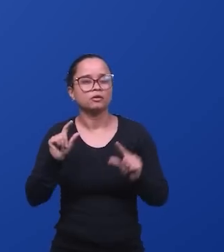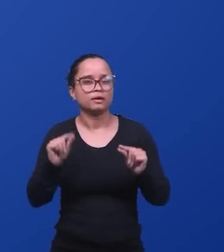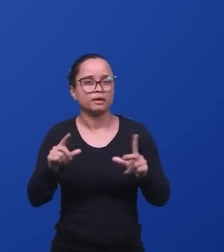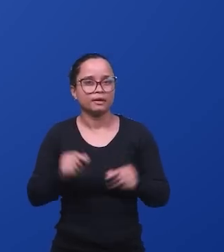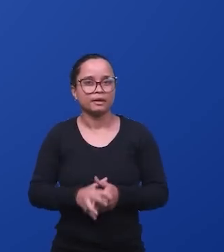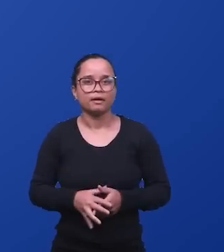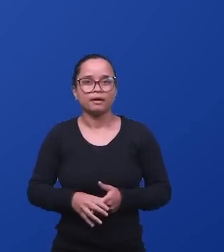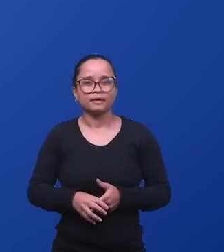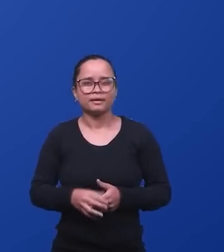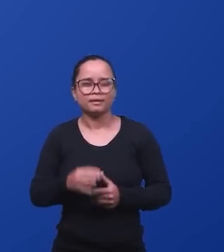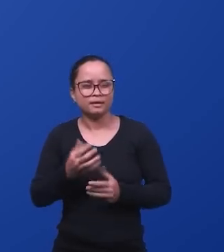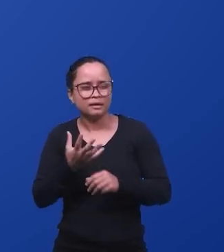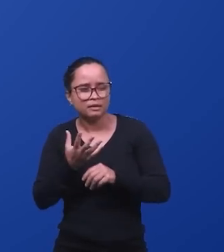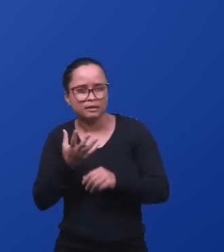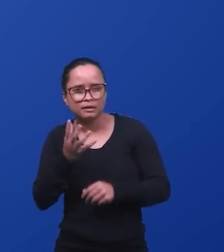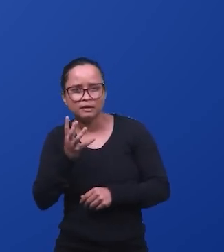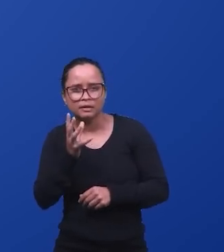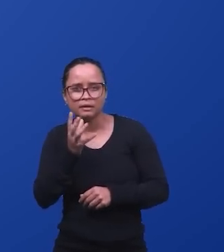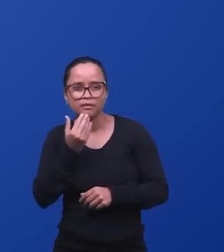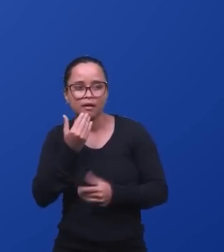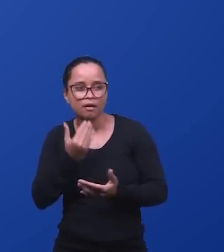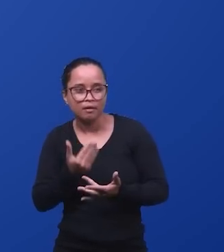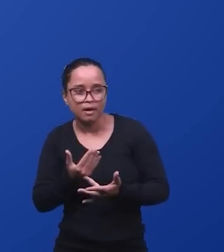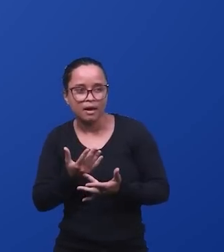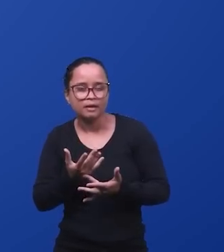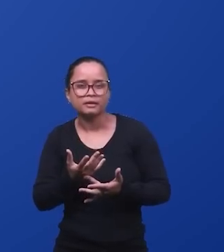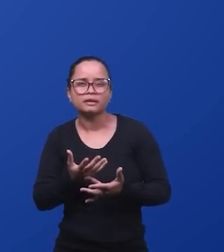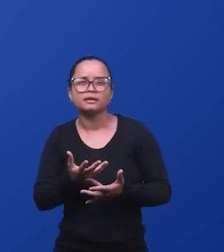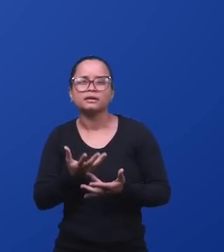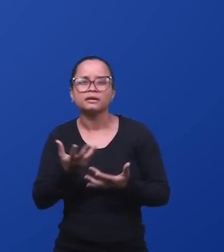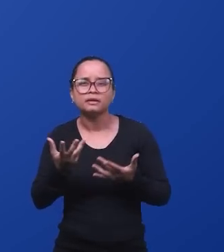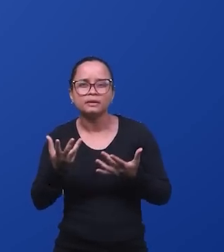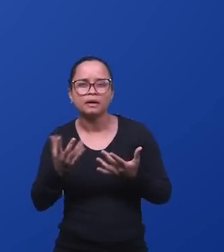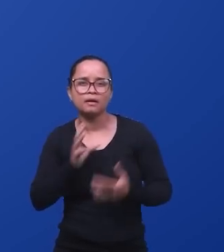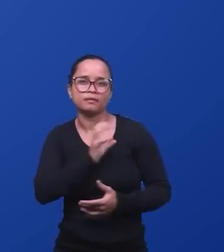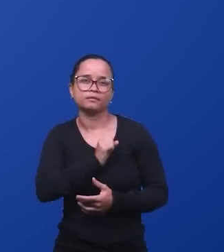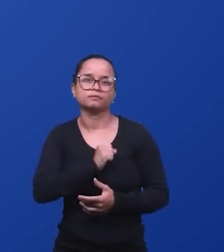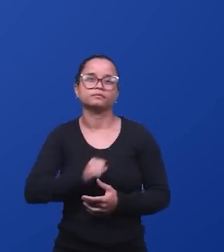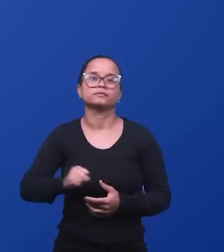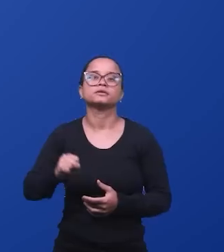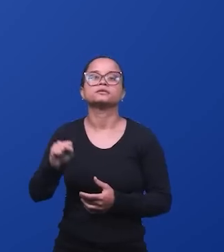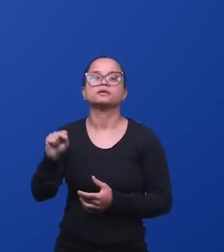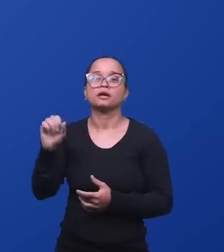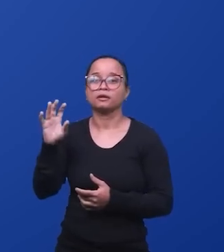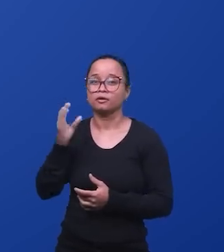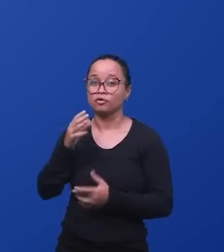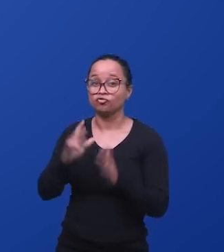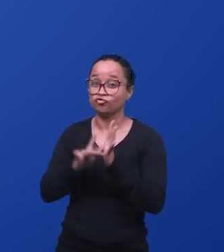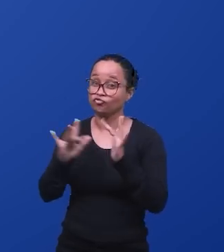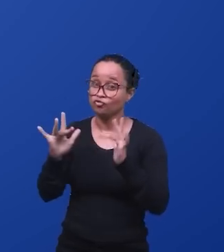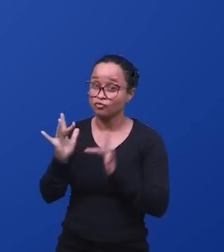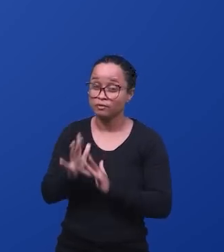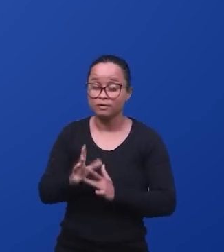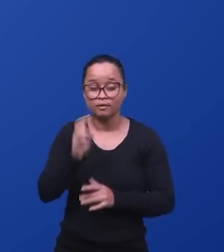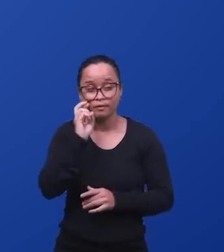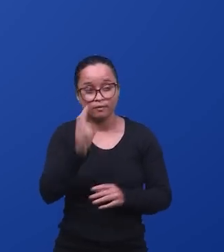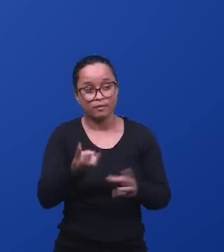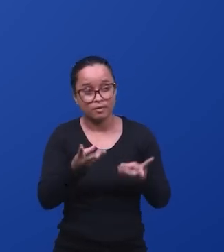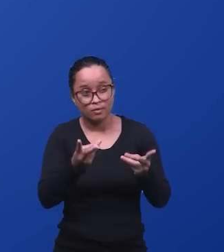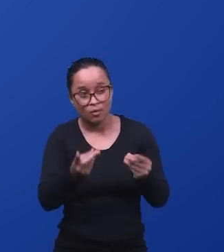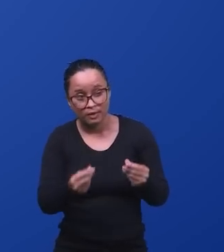amado. Pois ele, Jesus, a vê como sendo todas estas